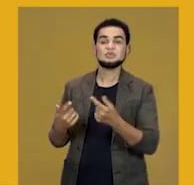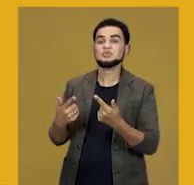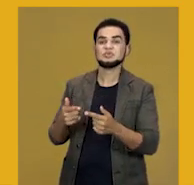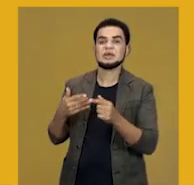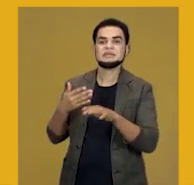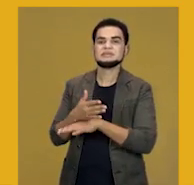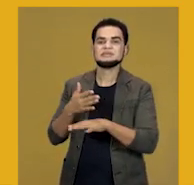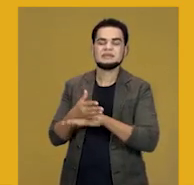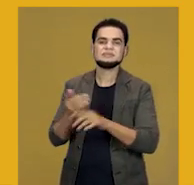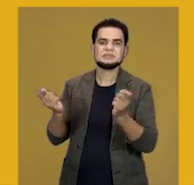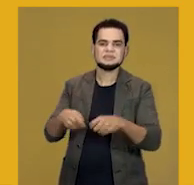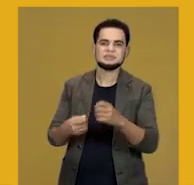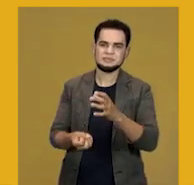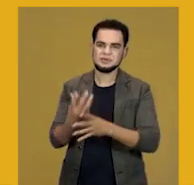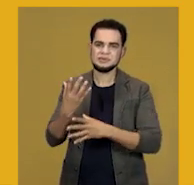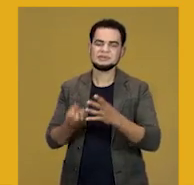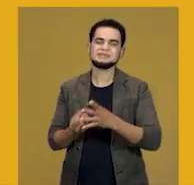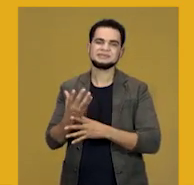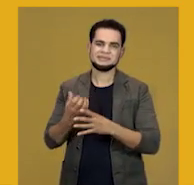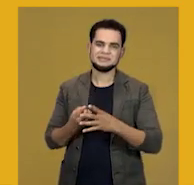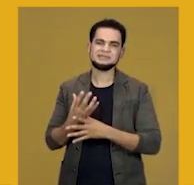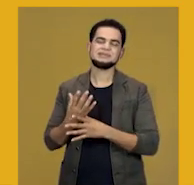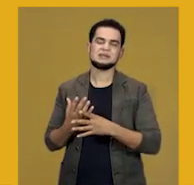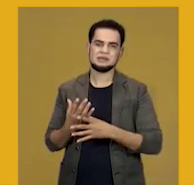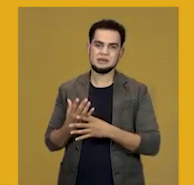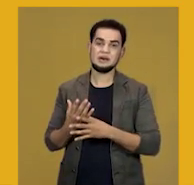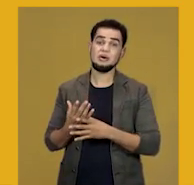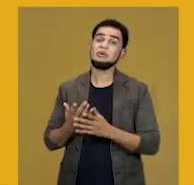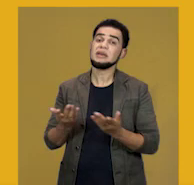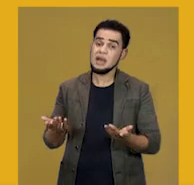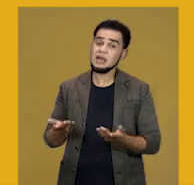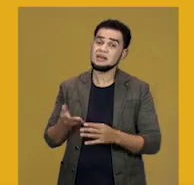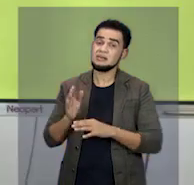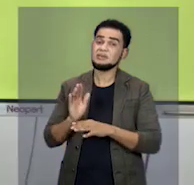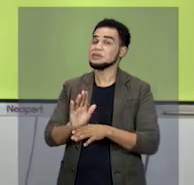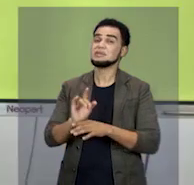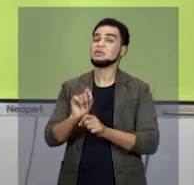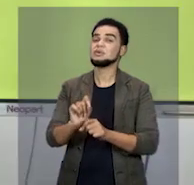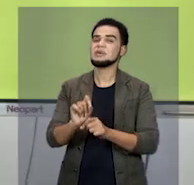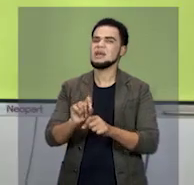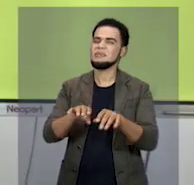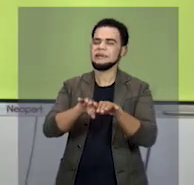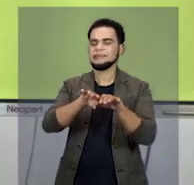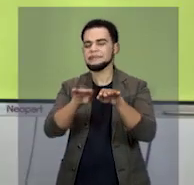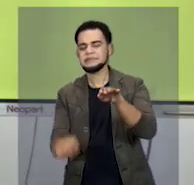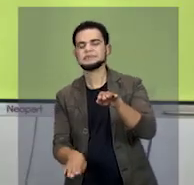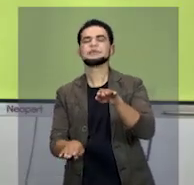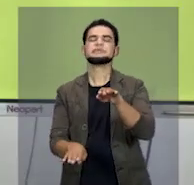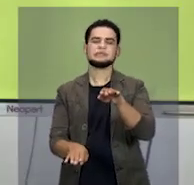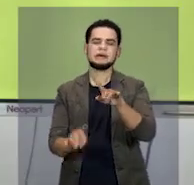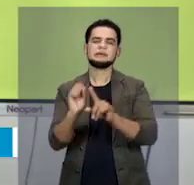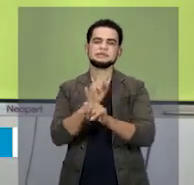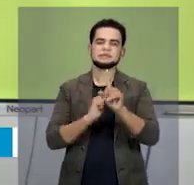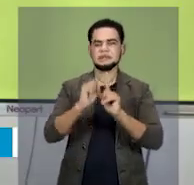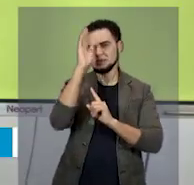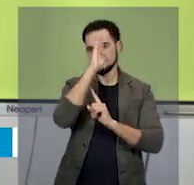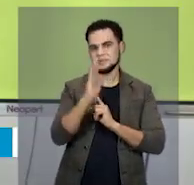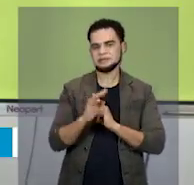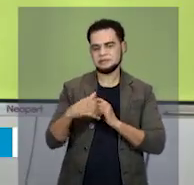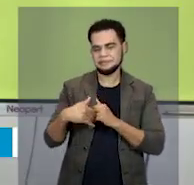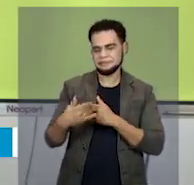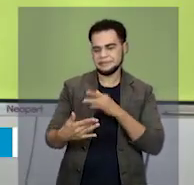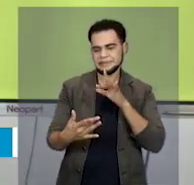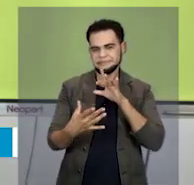produção, contribuindo para a manutenção de uma extrema desigualdade social no Brasil. Então, uma coisa puxa a outra, né,